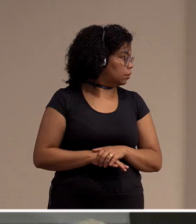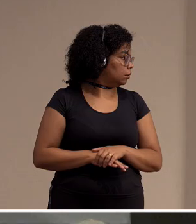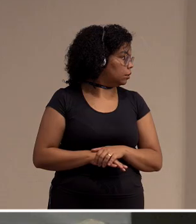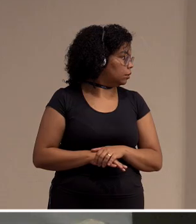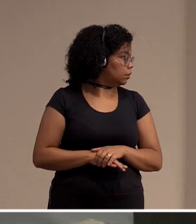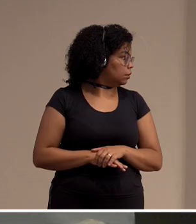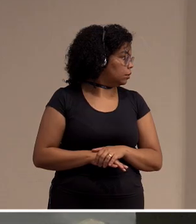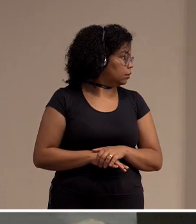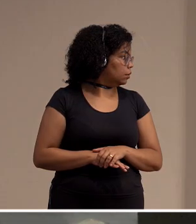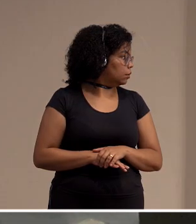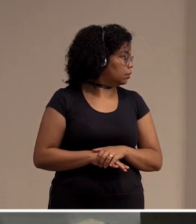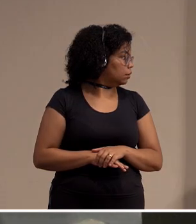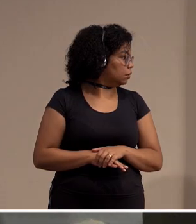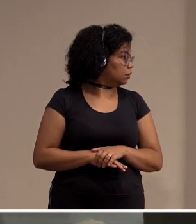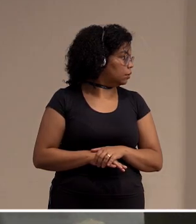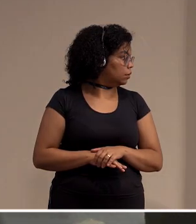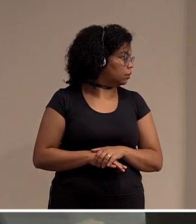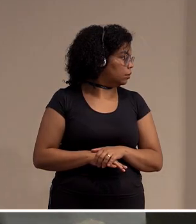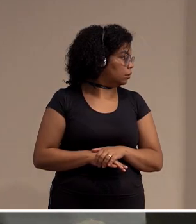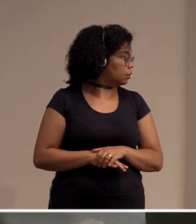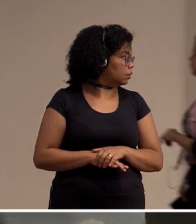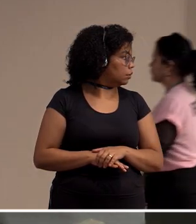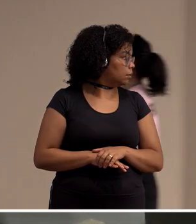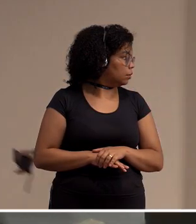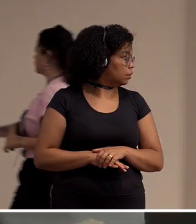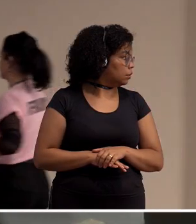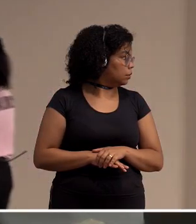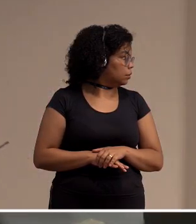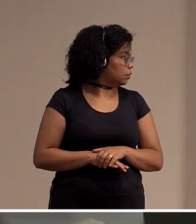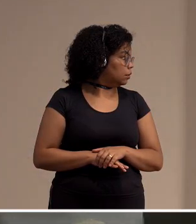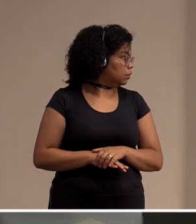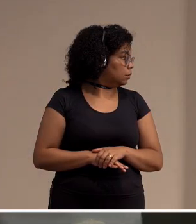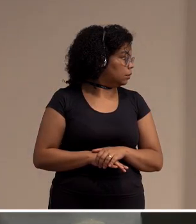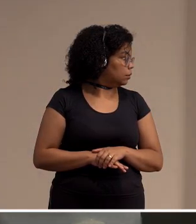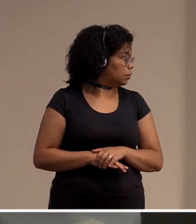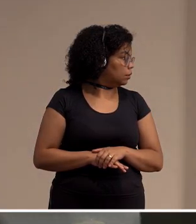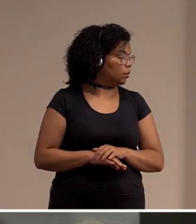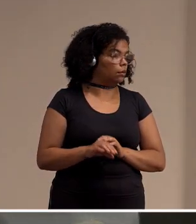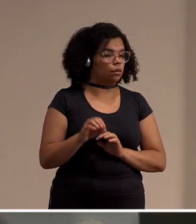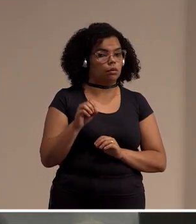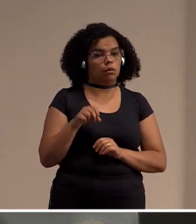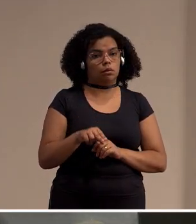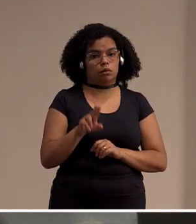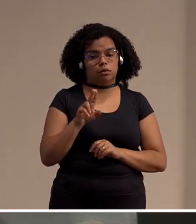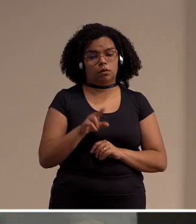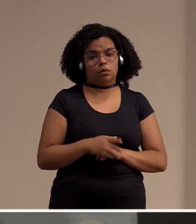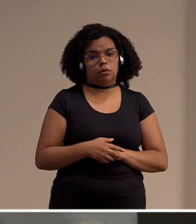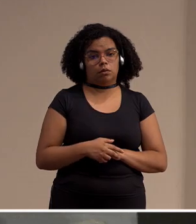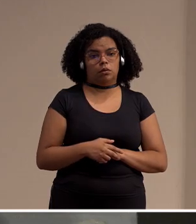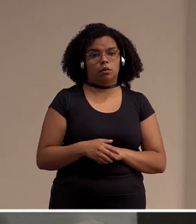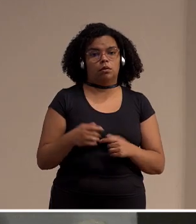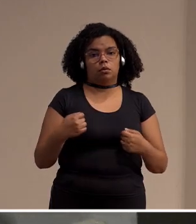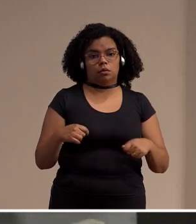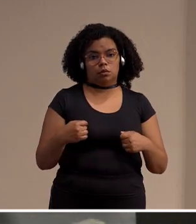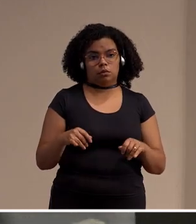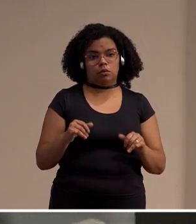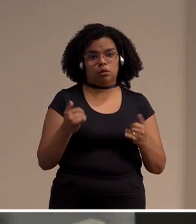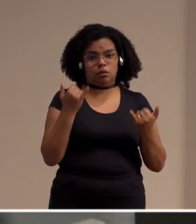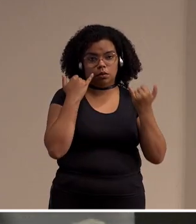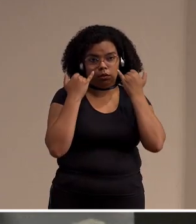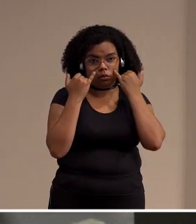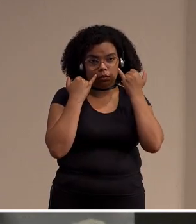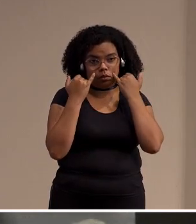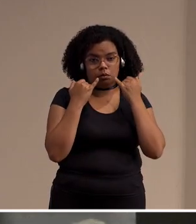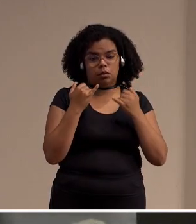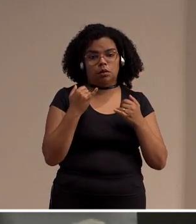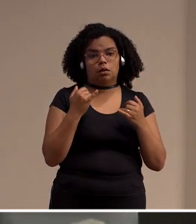relatórios do órgão da ONU que deveria informar acerca dos